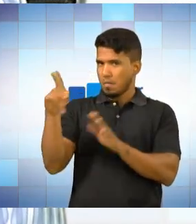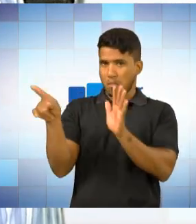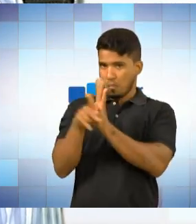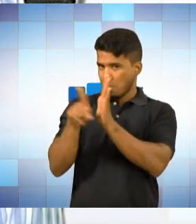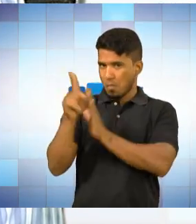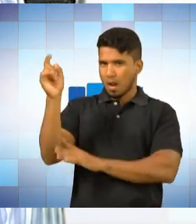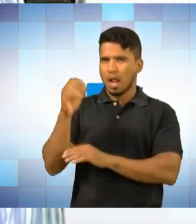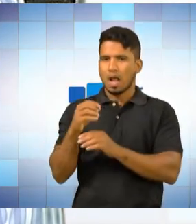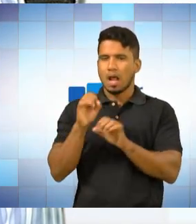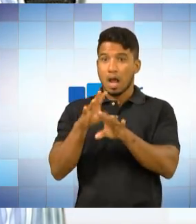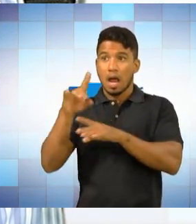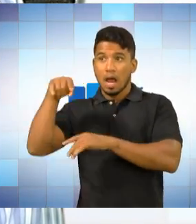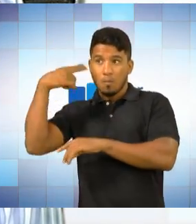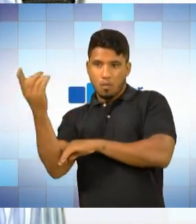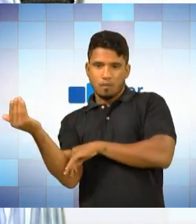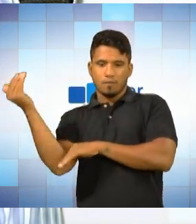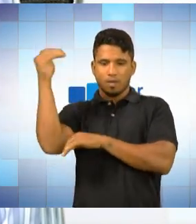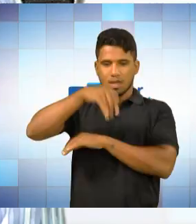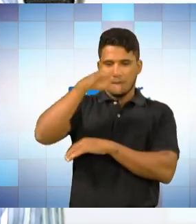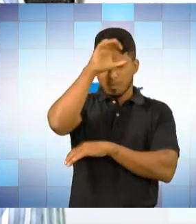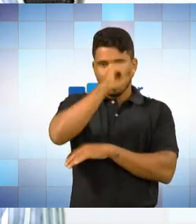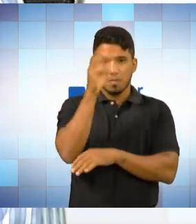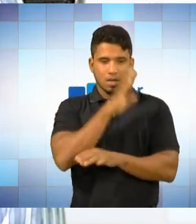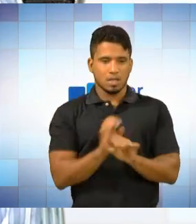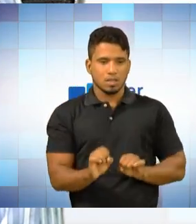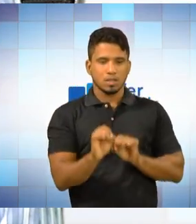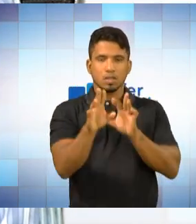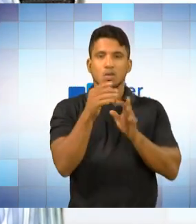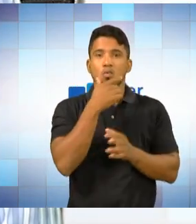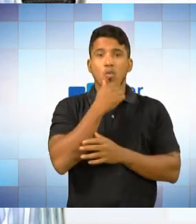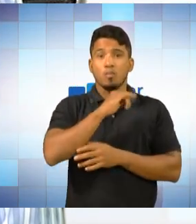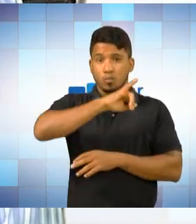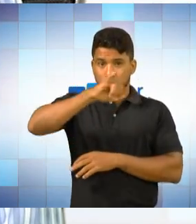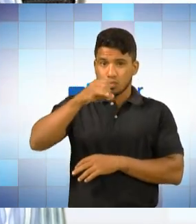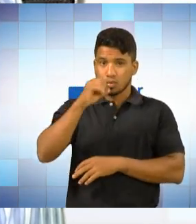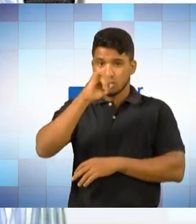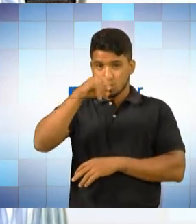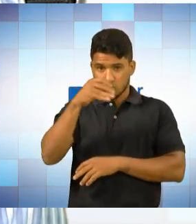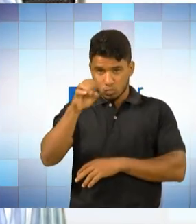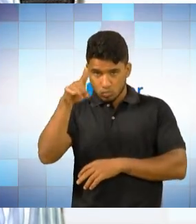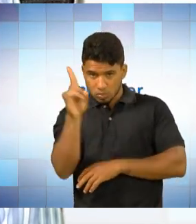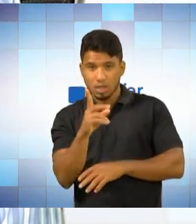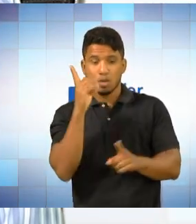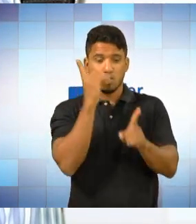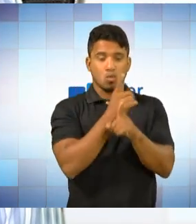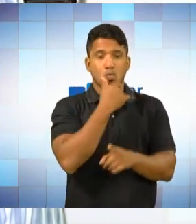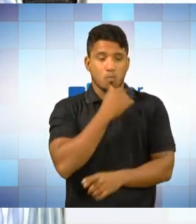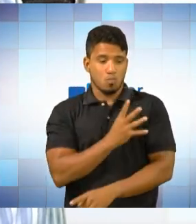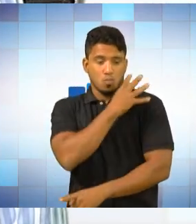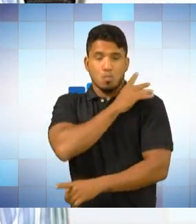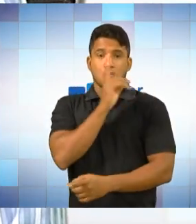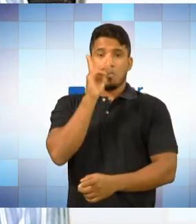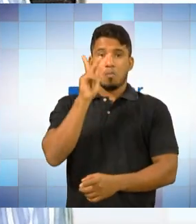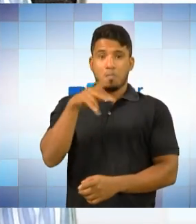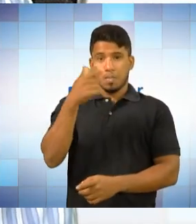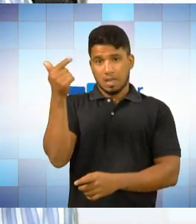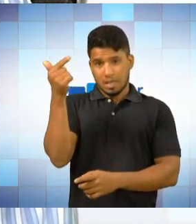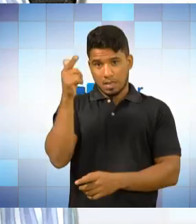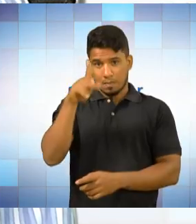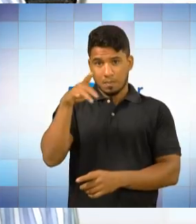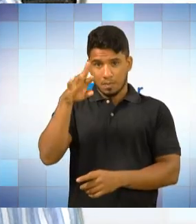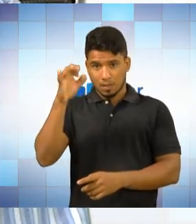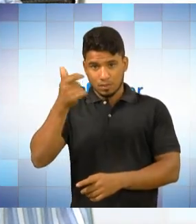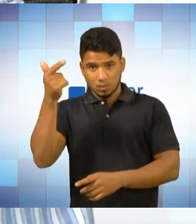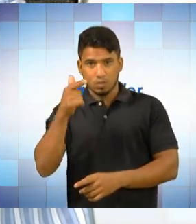logo depois ele chegou ao Brasil. O José Álvares de Azevedo, encontrando com Dom Pedro II, e tinha